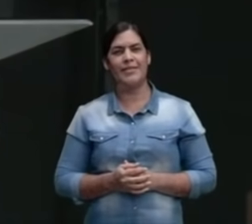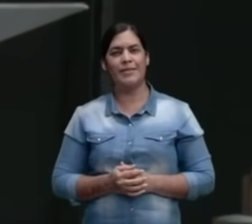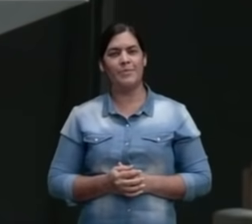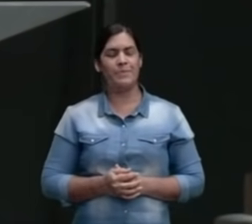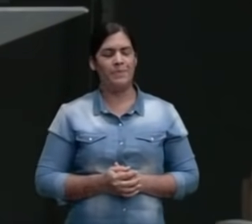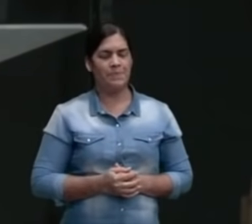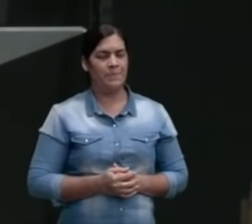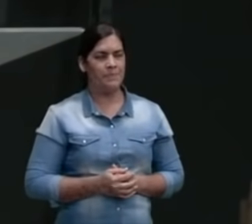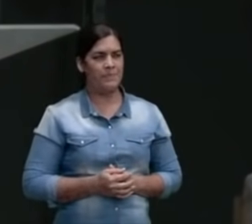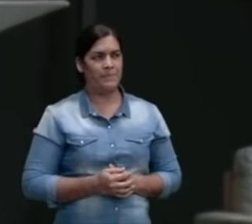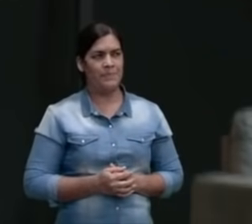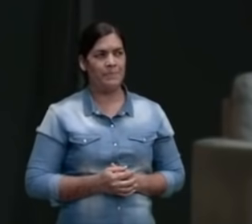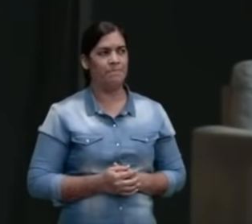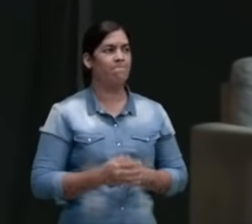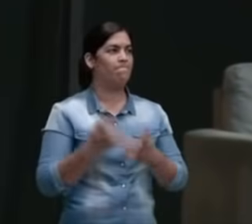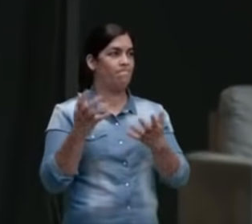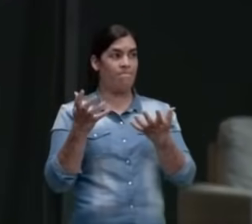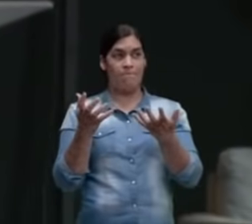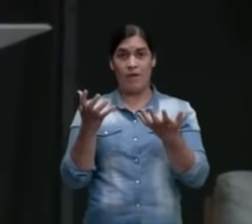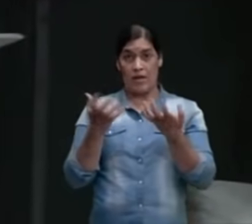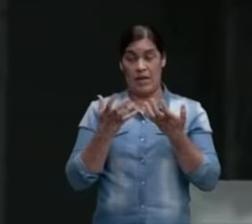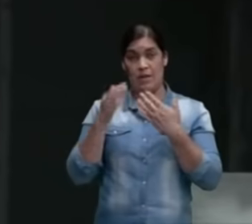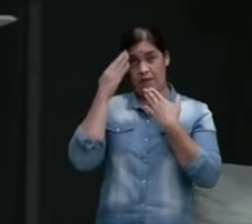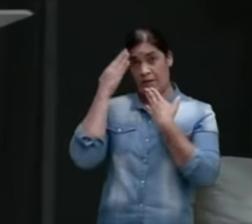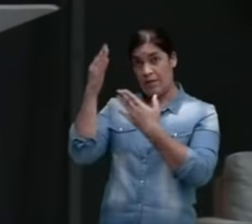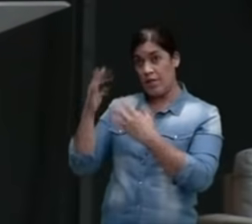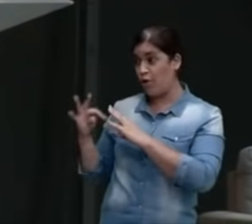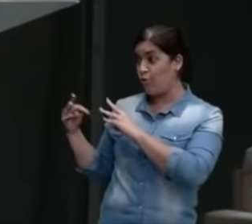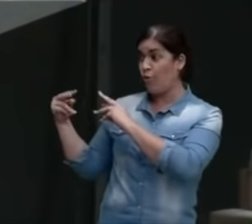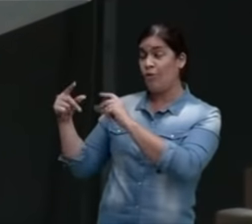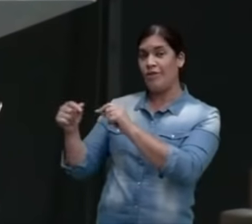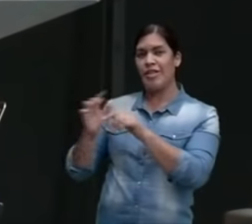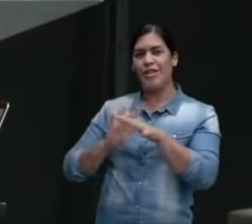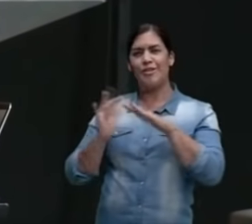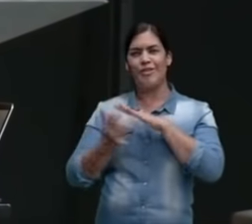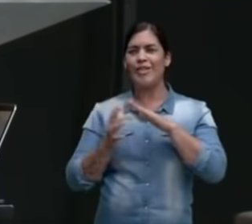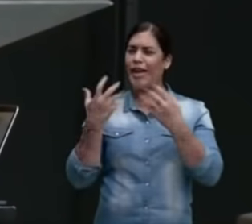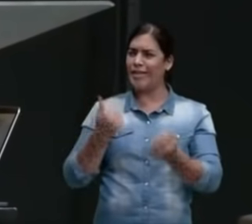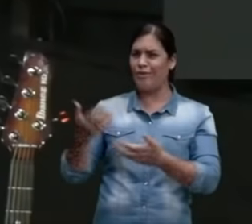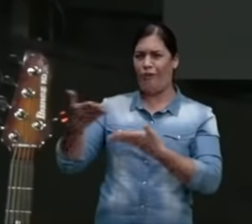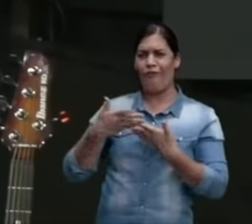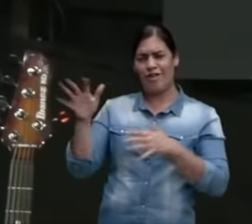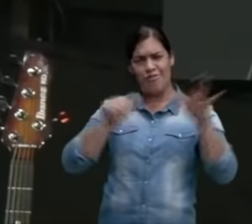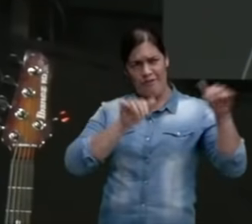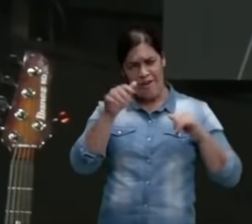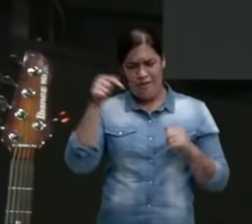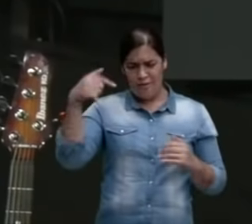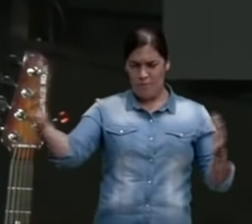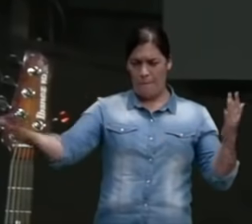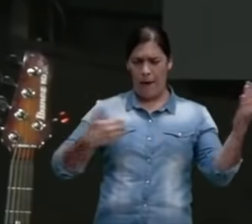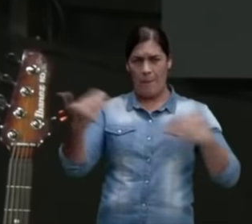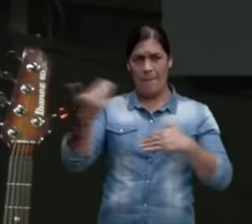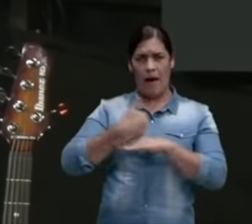Quero agradecer a todos vocês que vieram aí pelas redes sociais, aceitaram o convite. E eu sei que